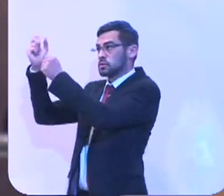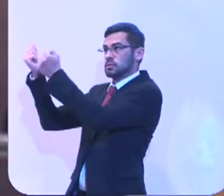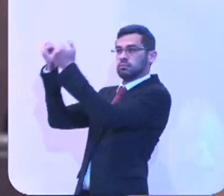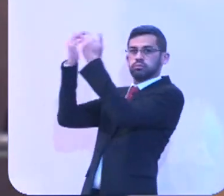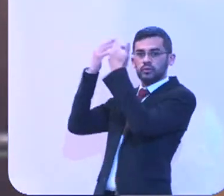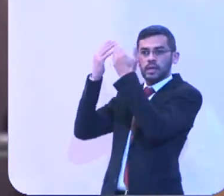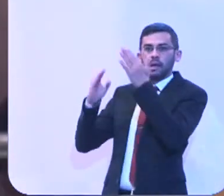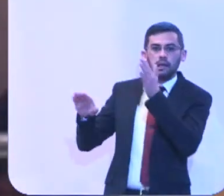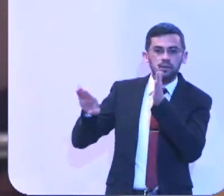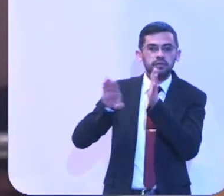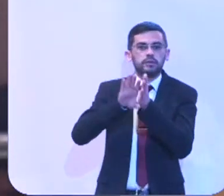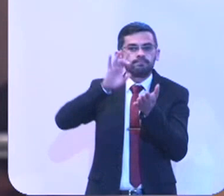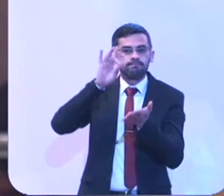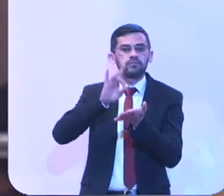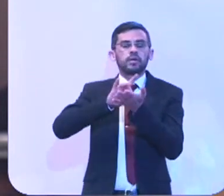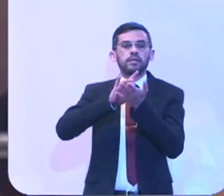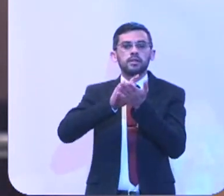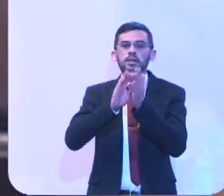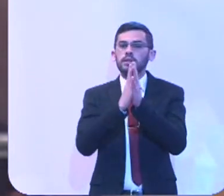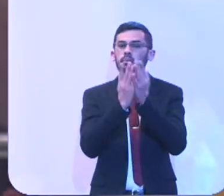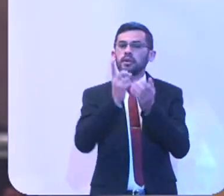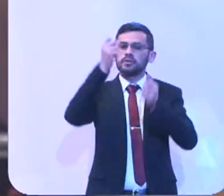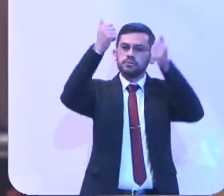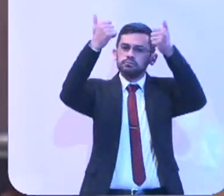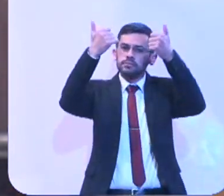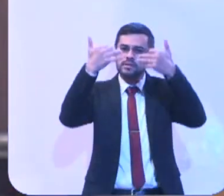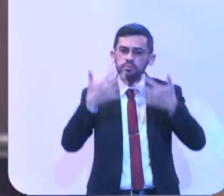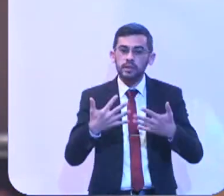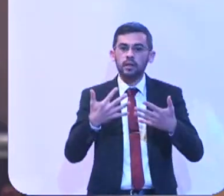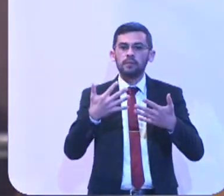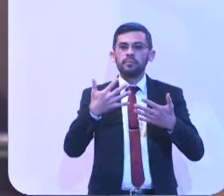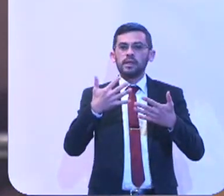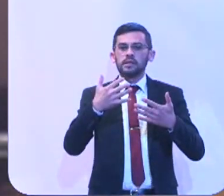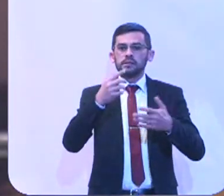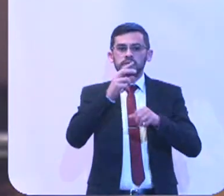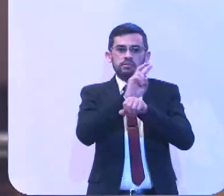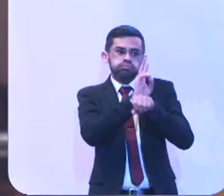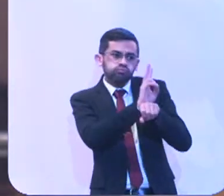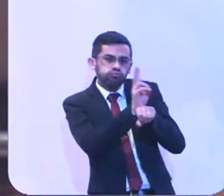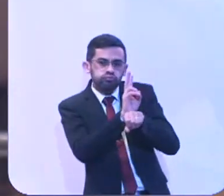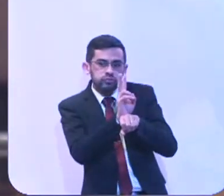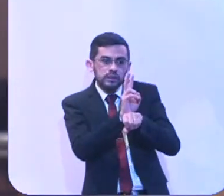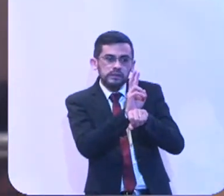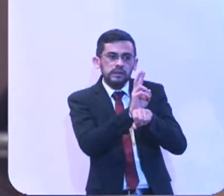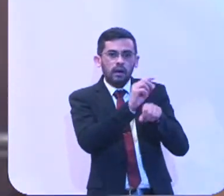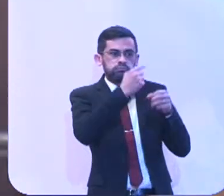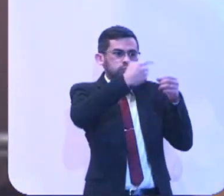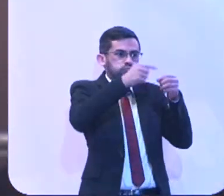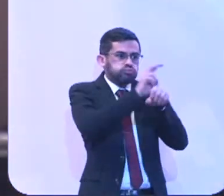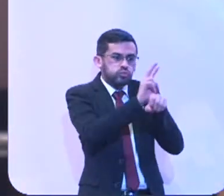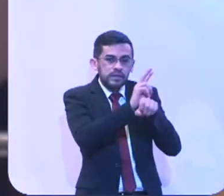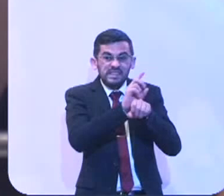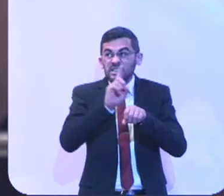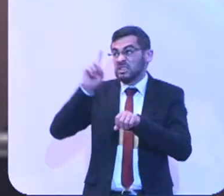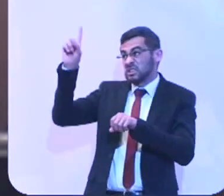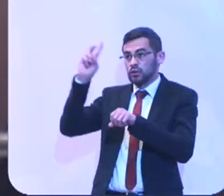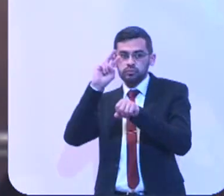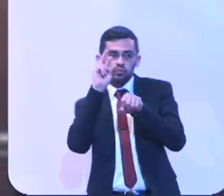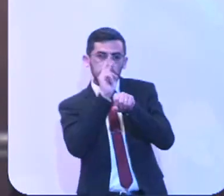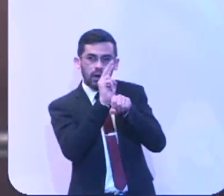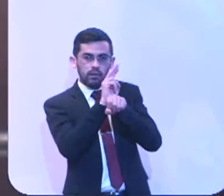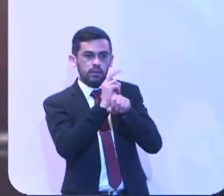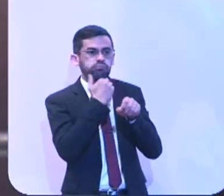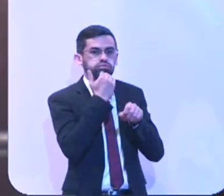ela chega, ela vem. E a palavra de Deus diz que em vão vigia a sentinela a cidade, se o Senhor não a